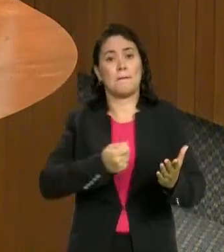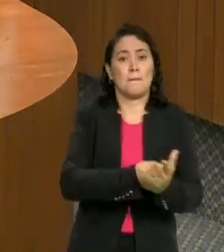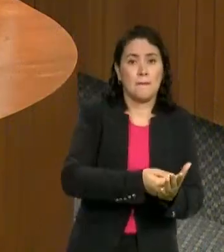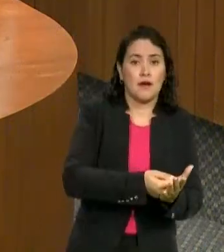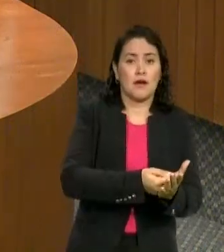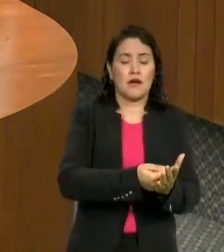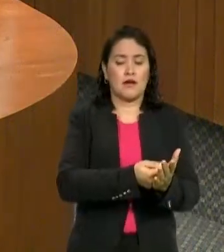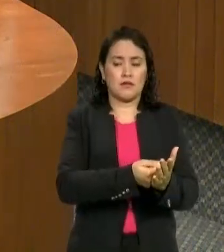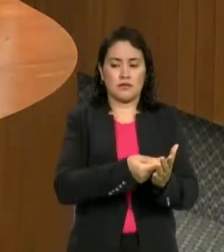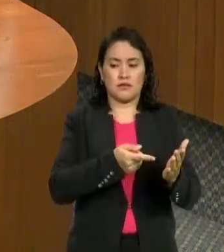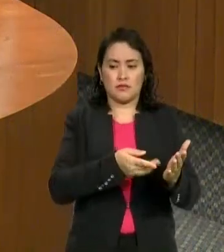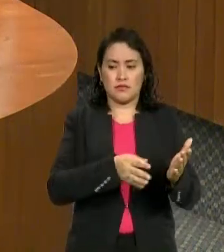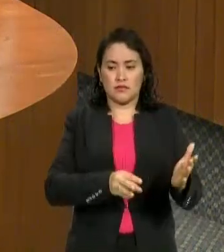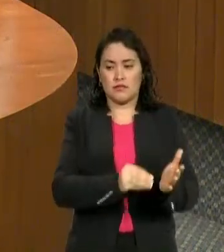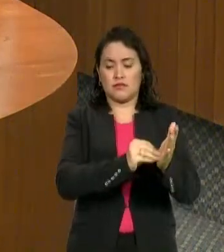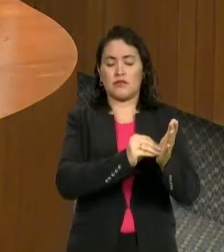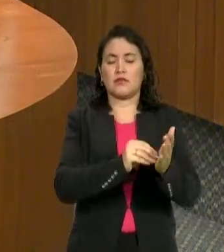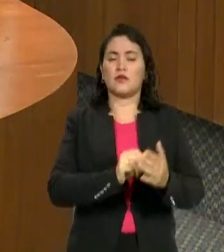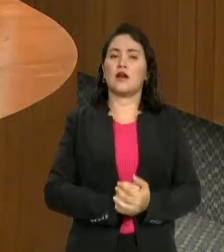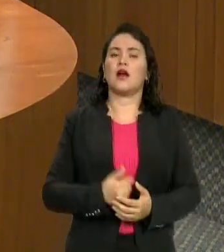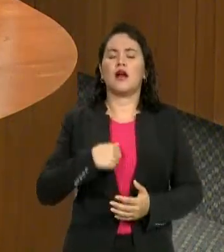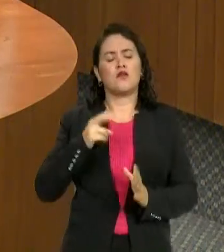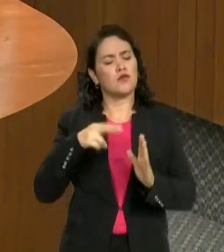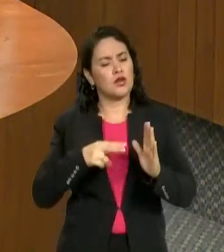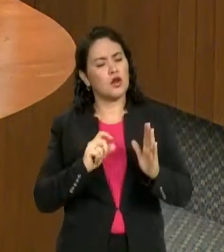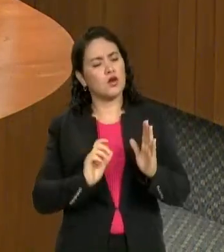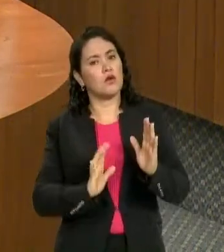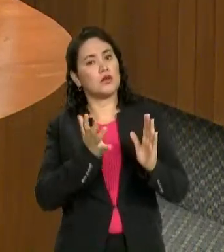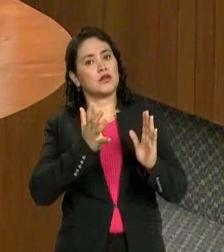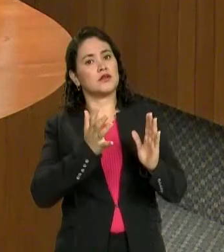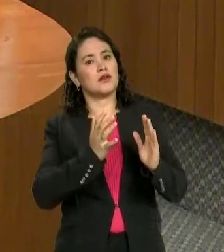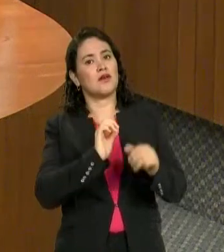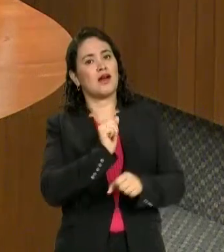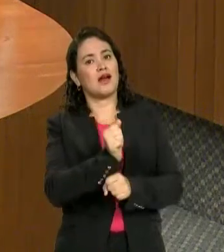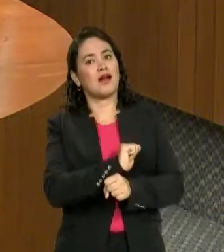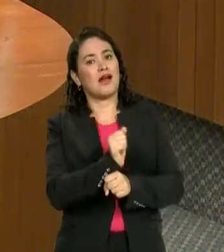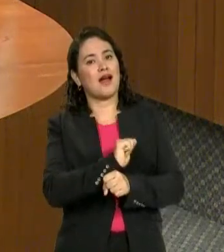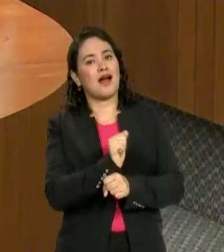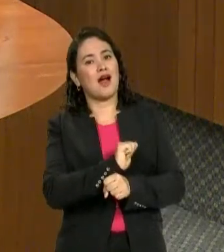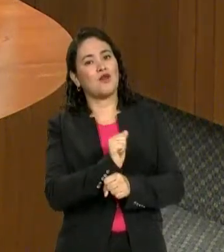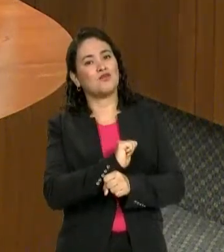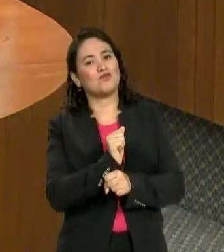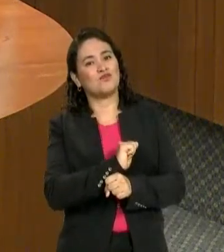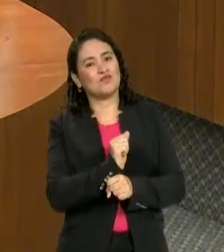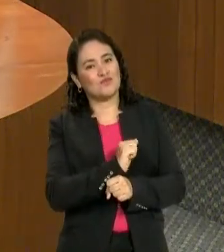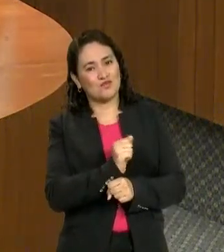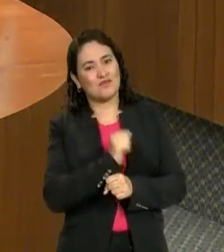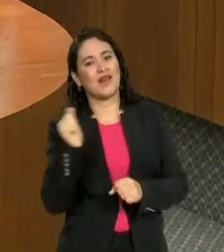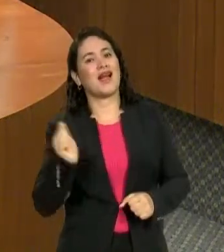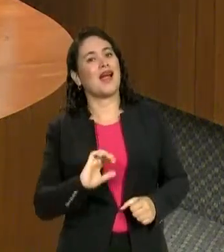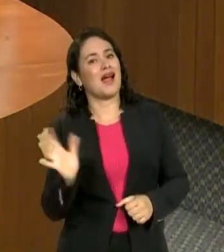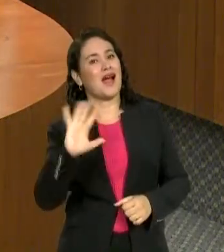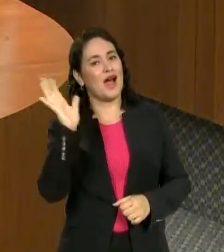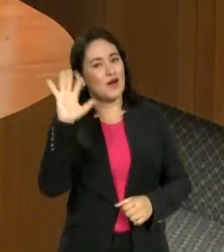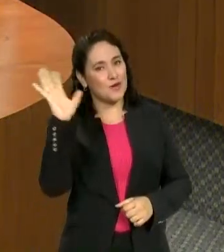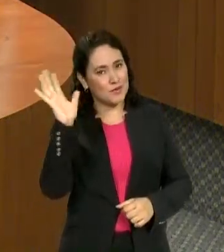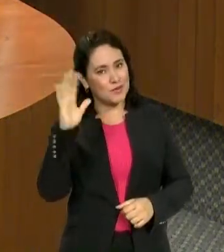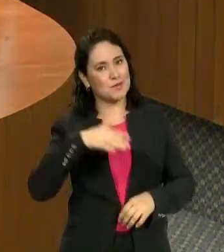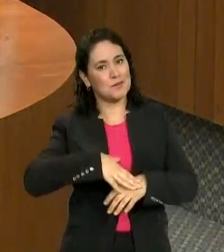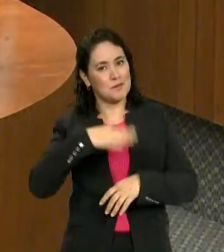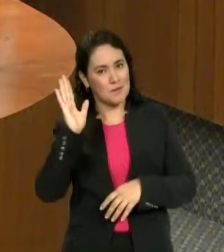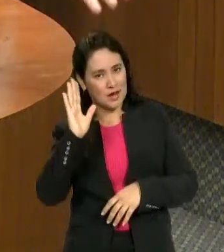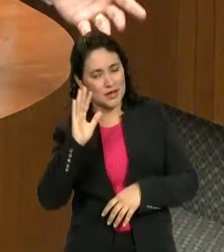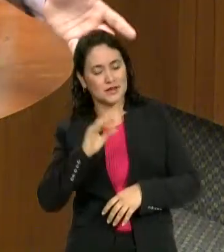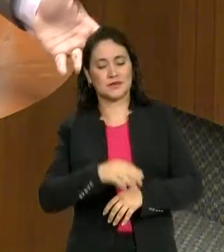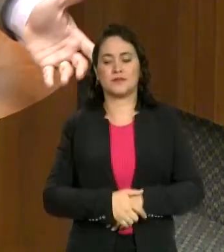a passagem dos veículos. Aí a gente tem aqui dois grupos, tem o grupo que só